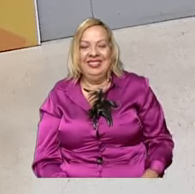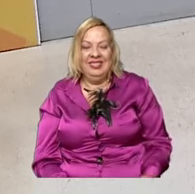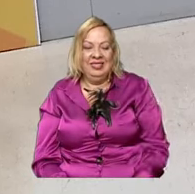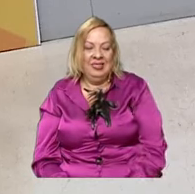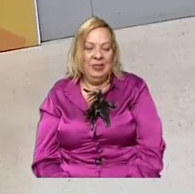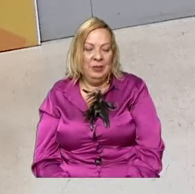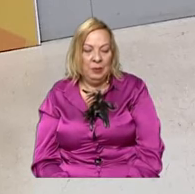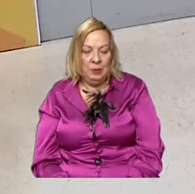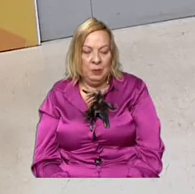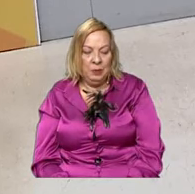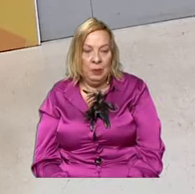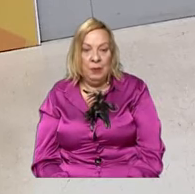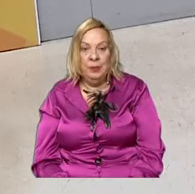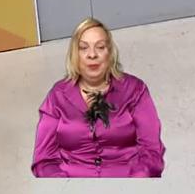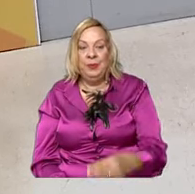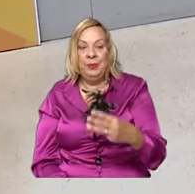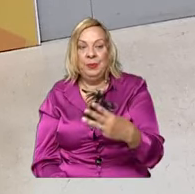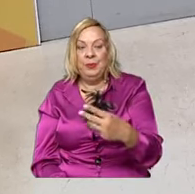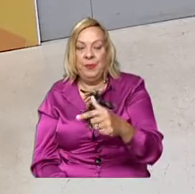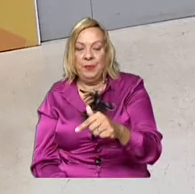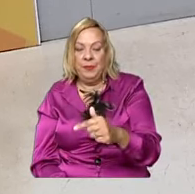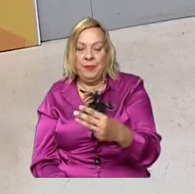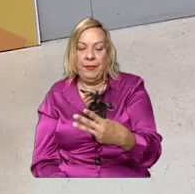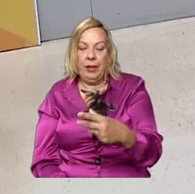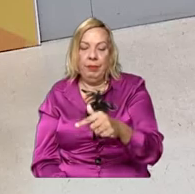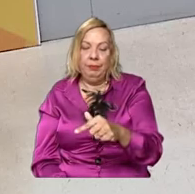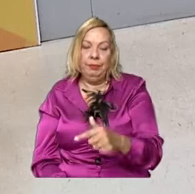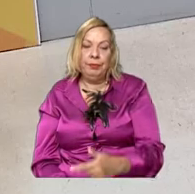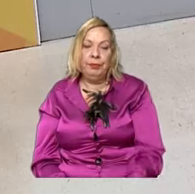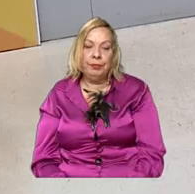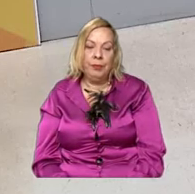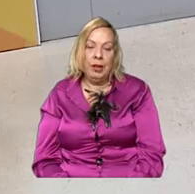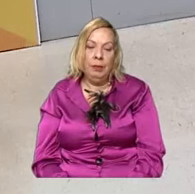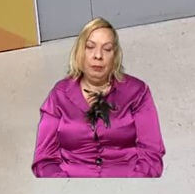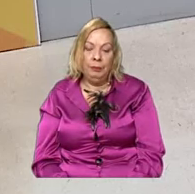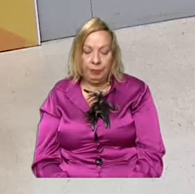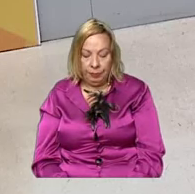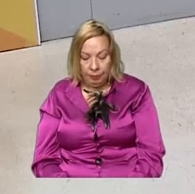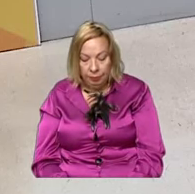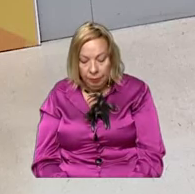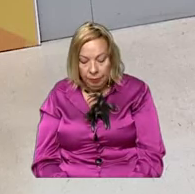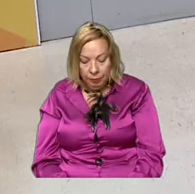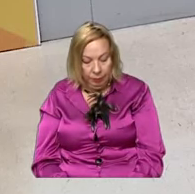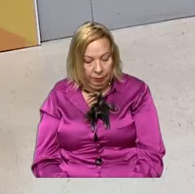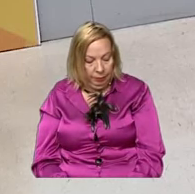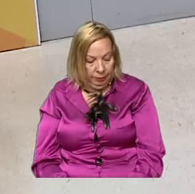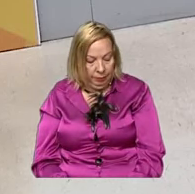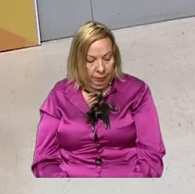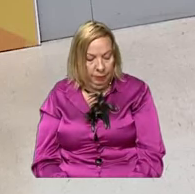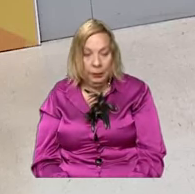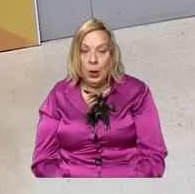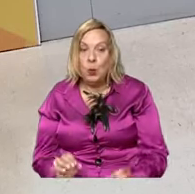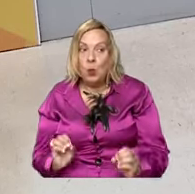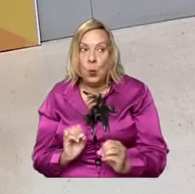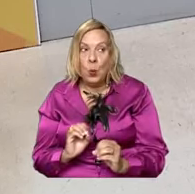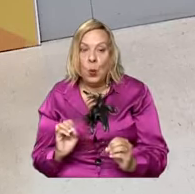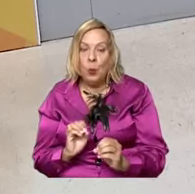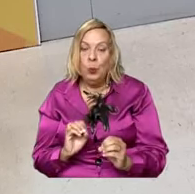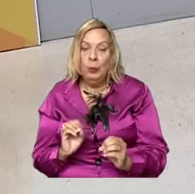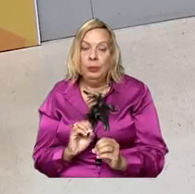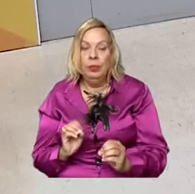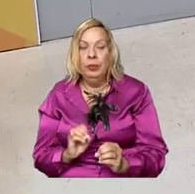globo, número 37, 37. Nossa, ainda nada decidido, já